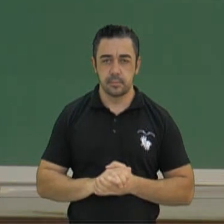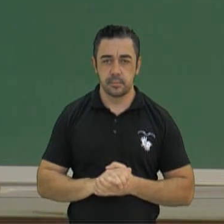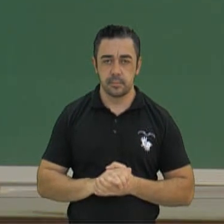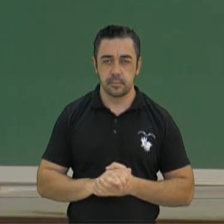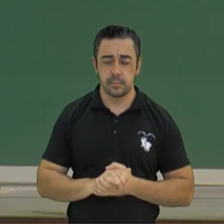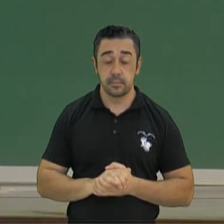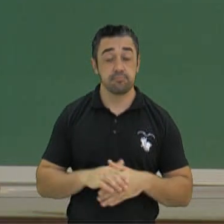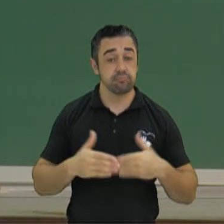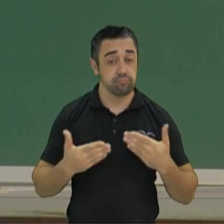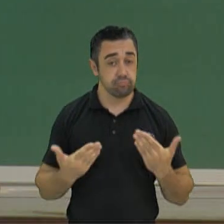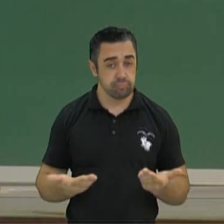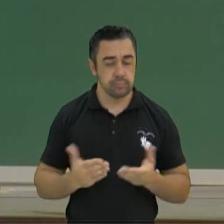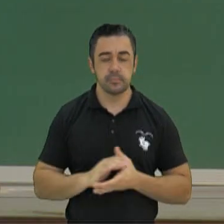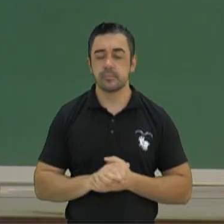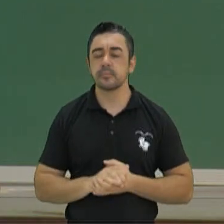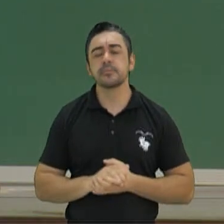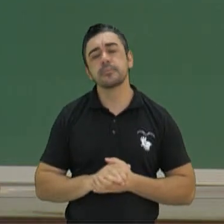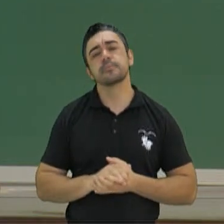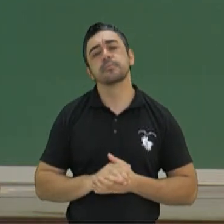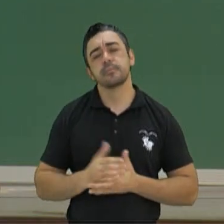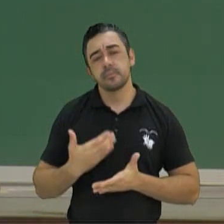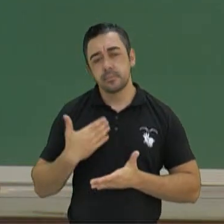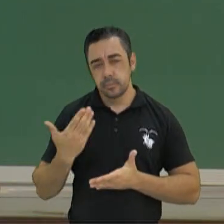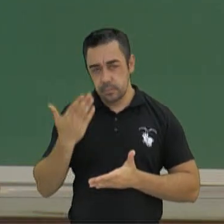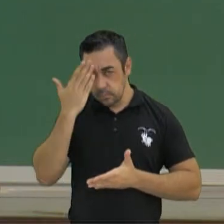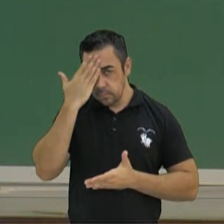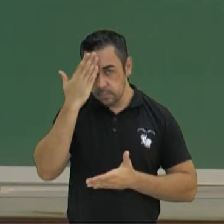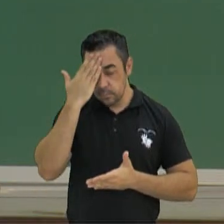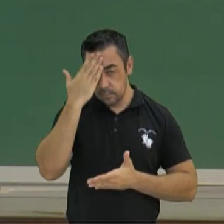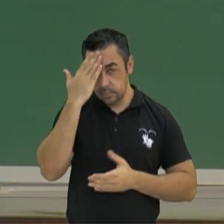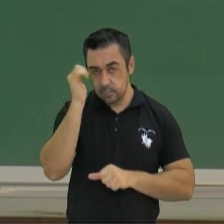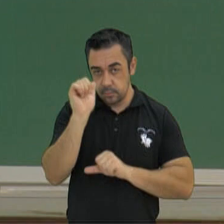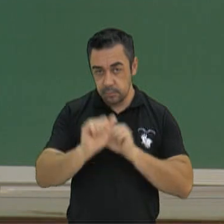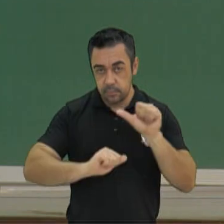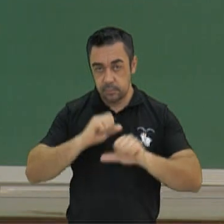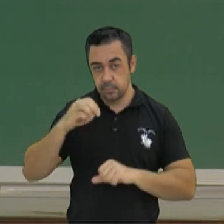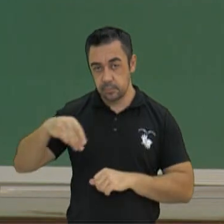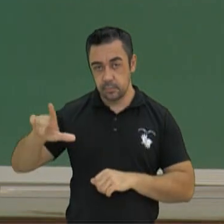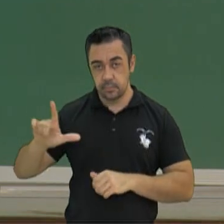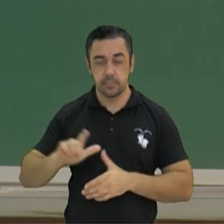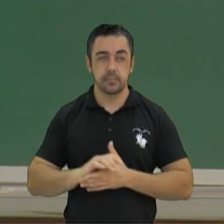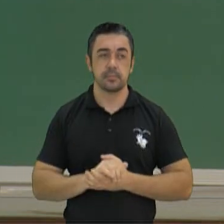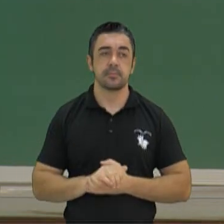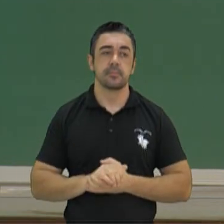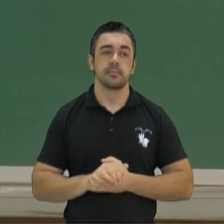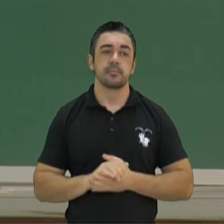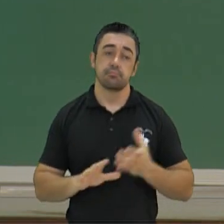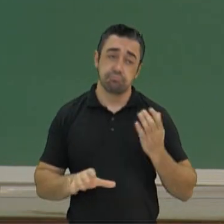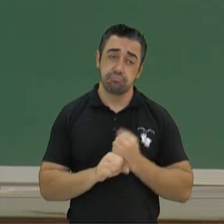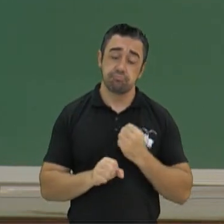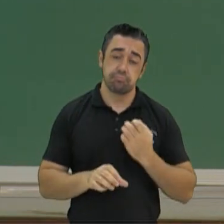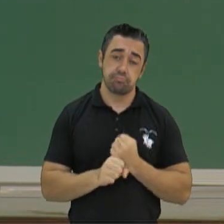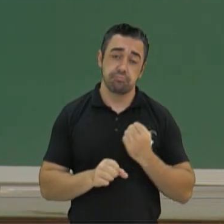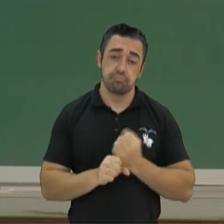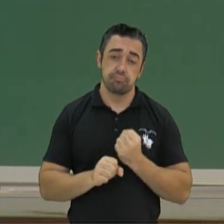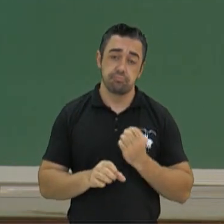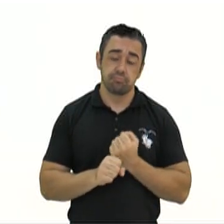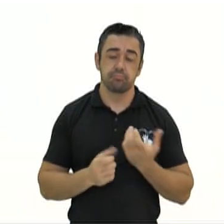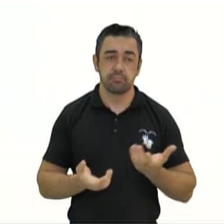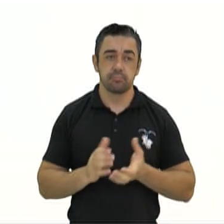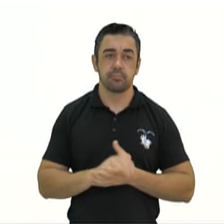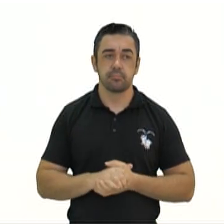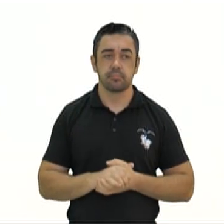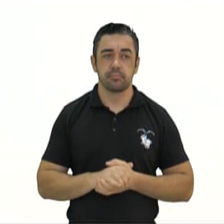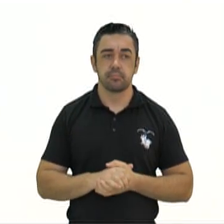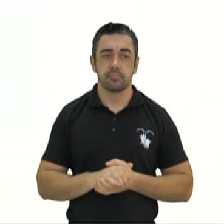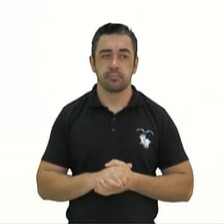bom? Então, lembrando que eu quero encontrar isso em mililitros, tá bom? Então, vamos calcular. Vamos começar calculando, olha